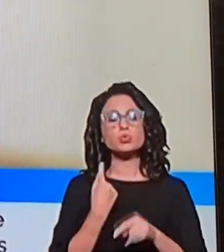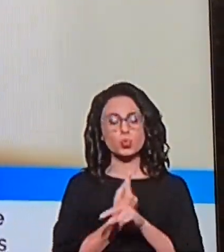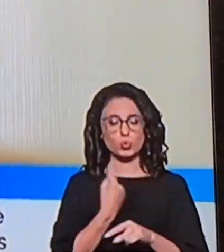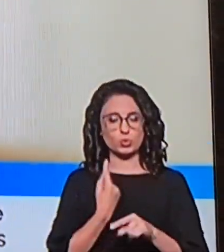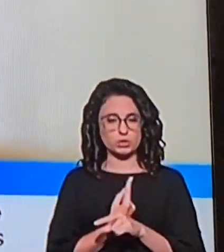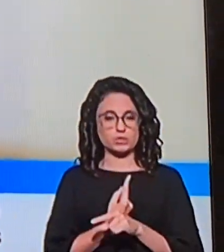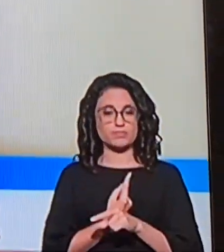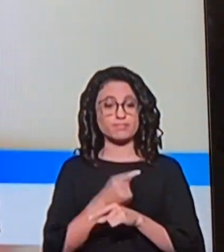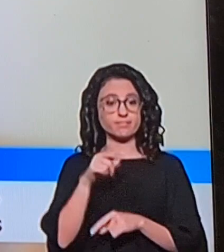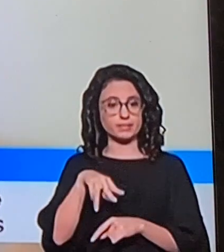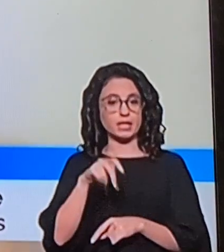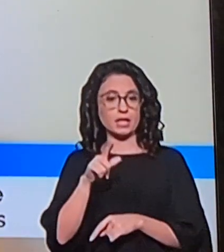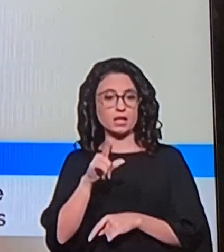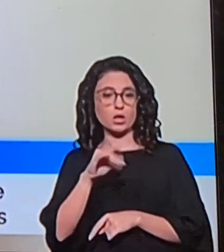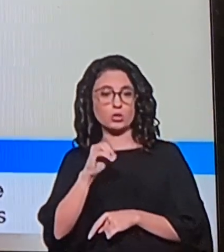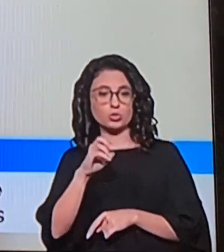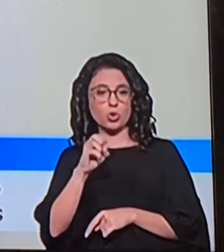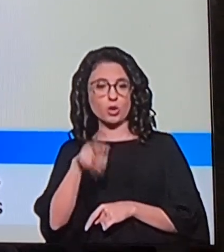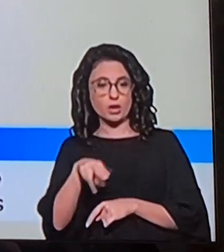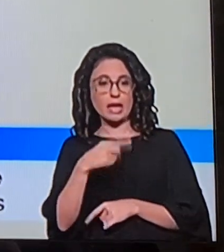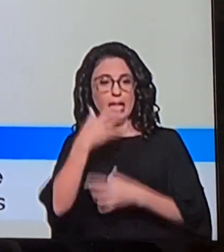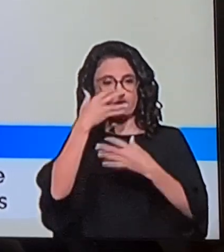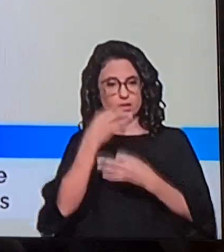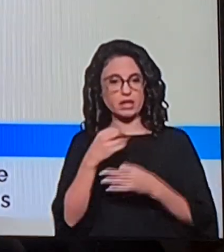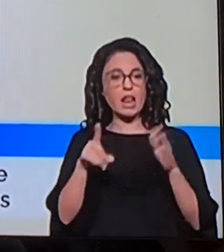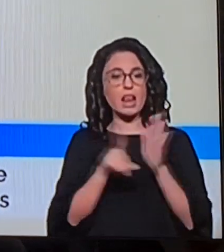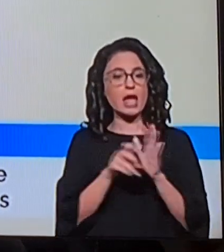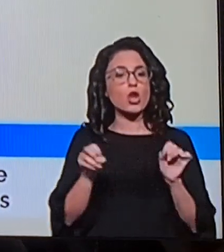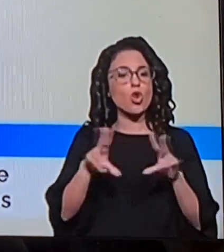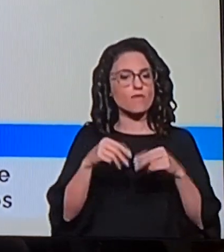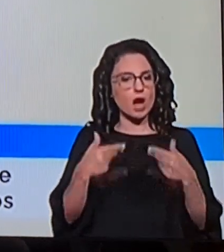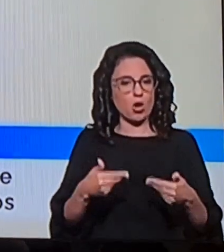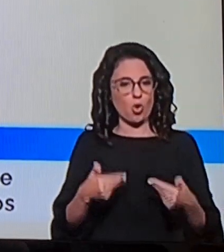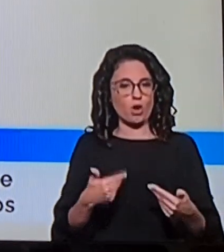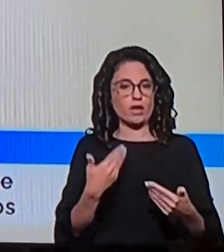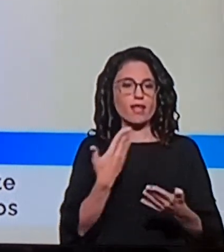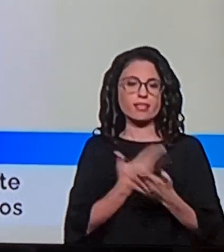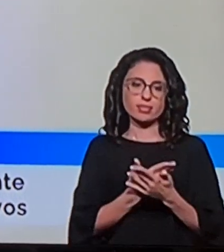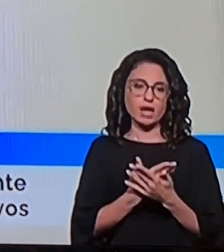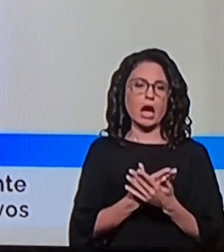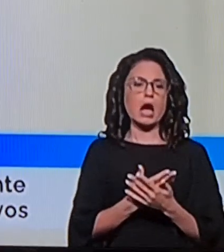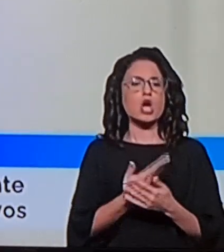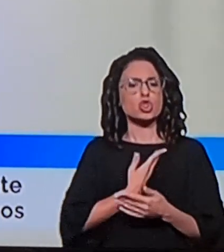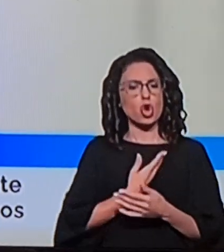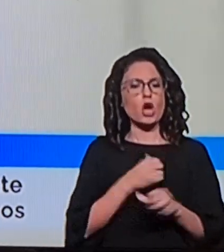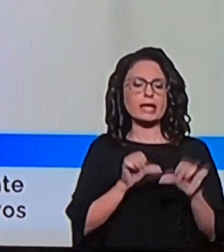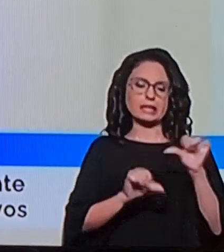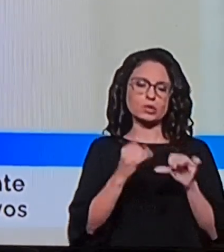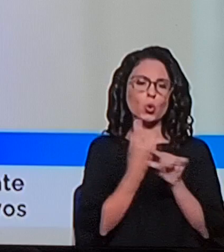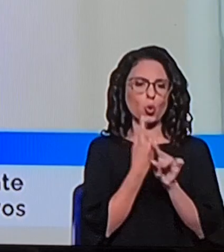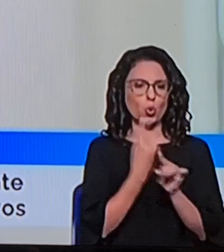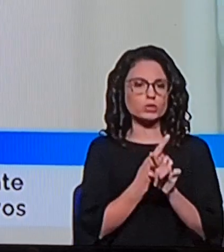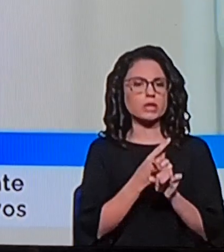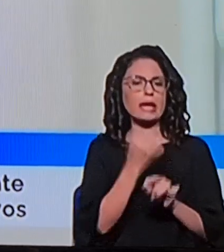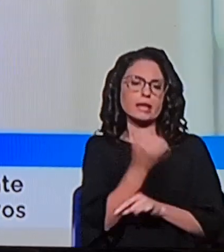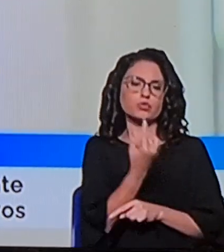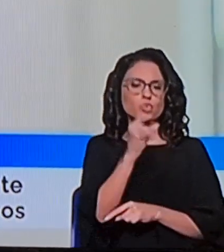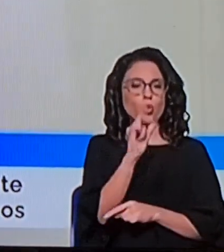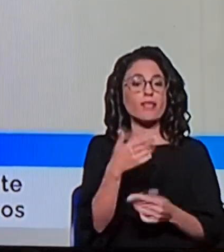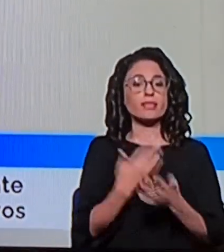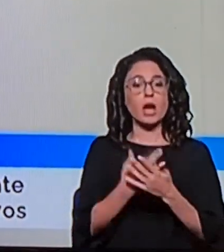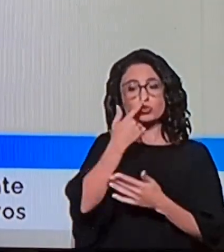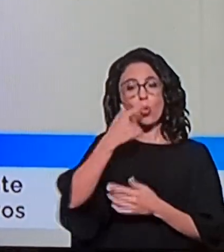Dependências. Nelson Carvalho acredita que o novo enquadramento legal, descriminalizando as sintéticas, pode desproteger o